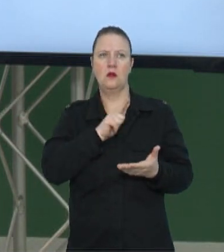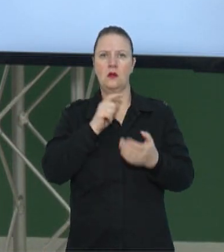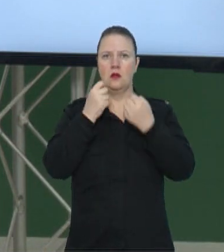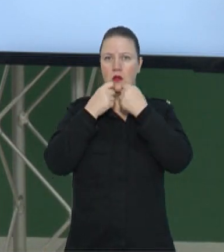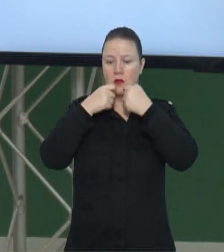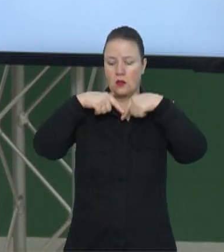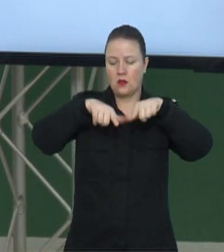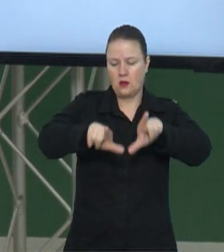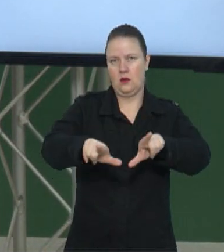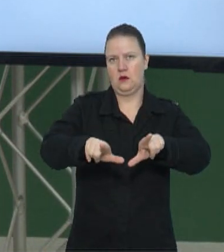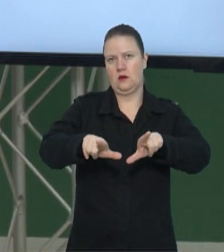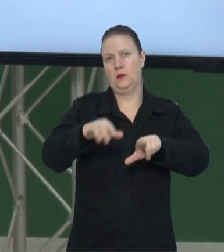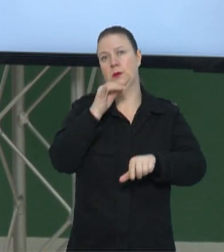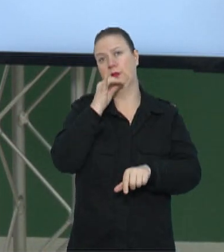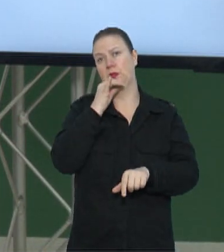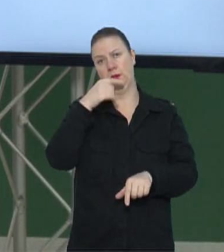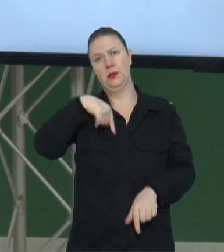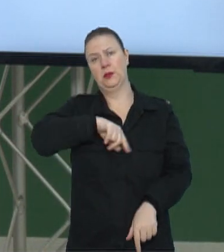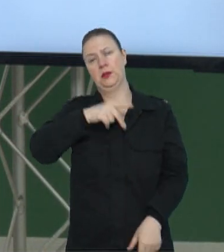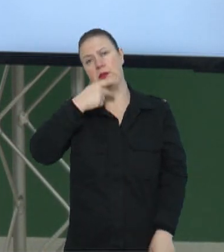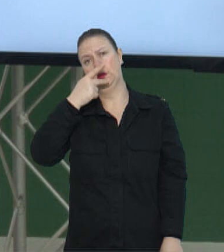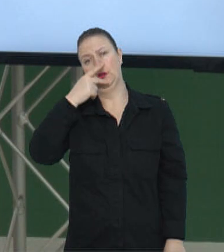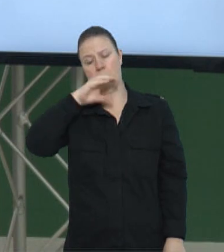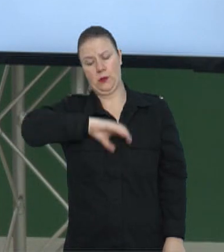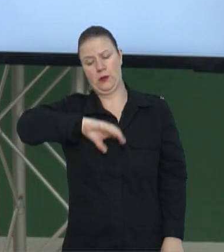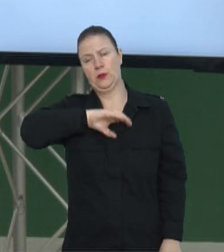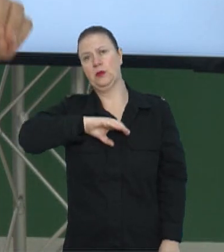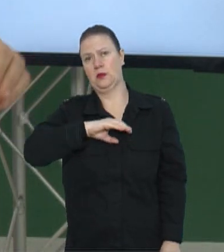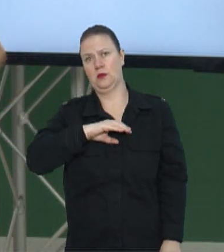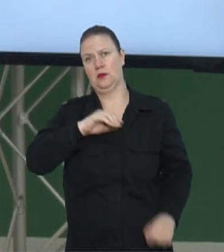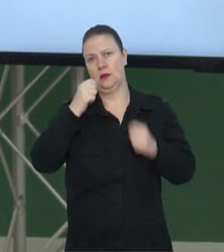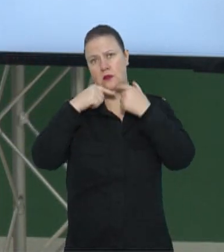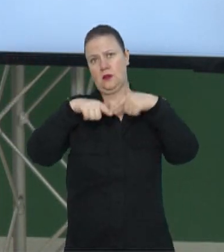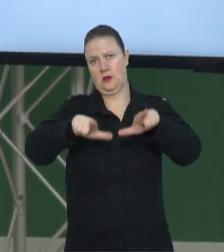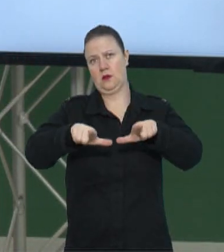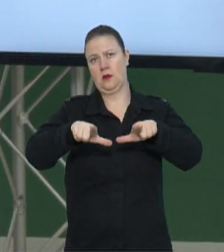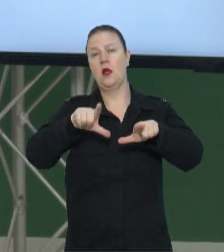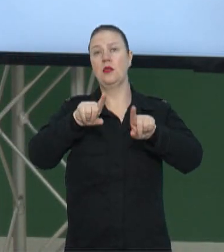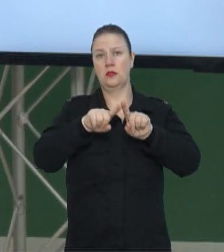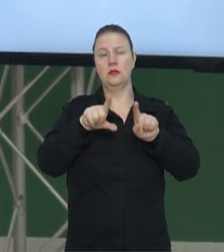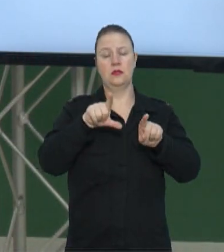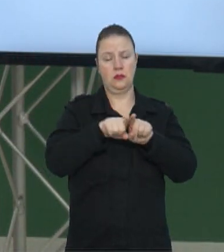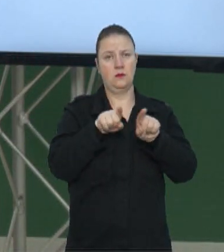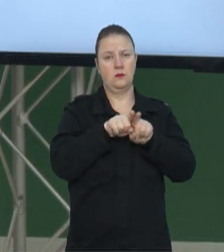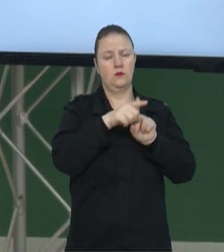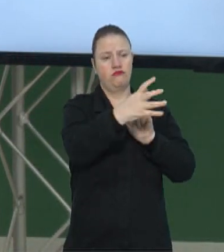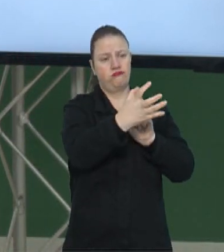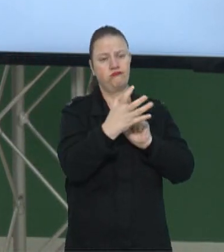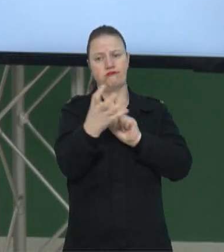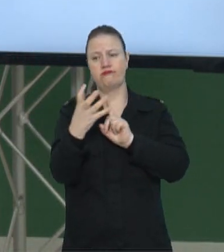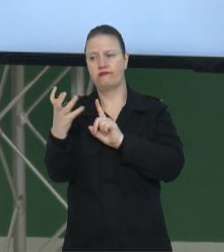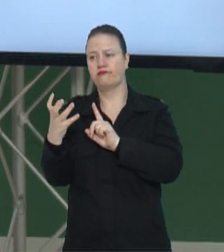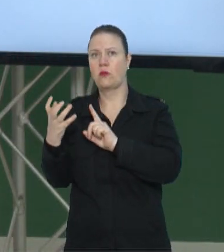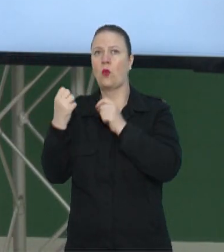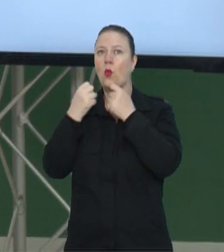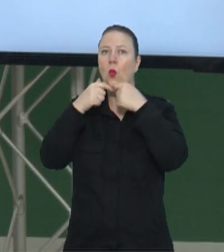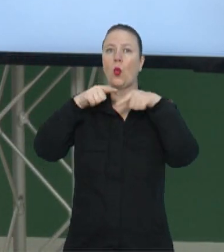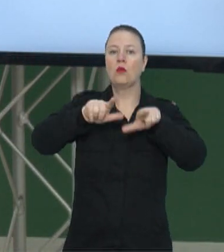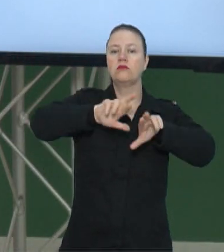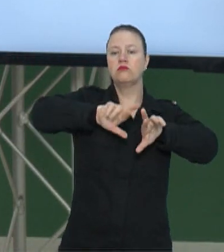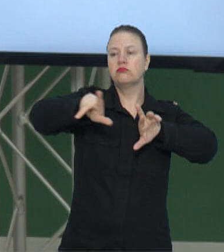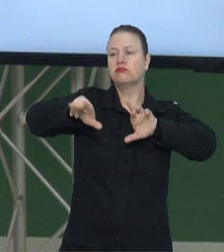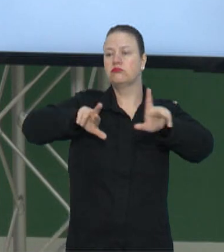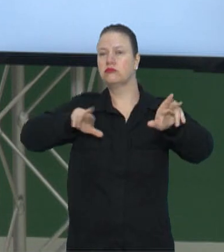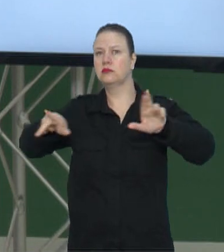língua, por exemplo, nós falamos português, mas temos influência de outros idiomas desses outros grupos que vieram para o